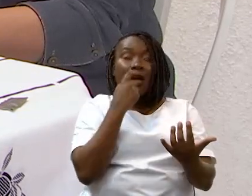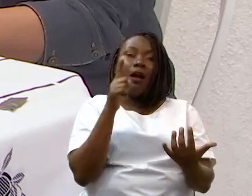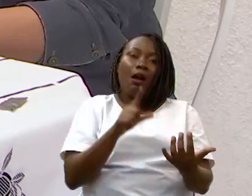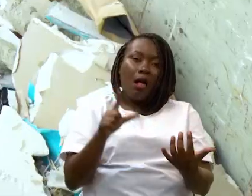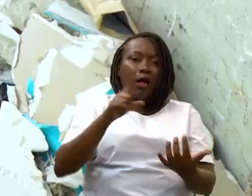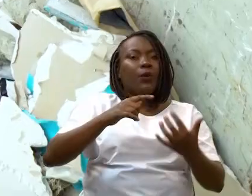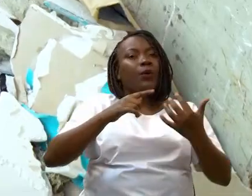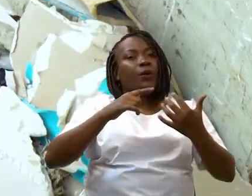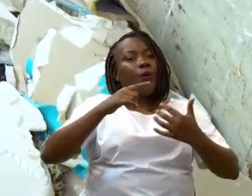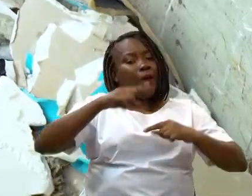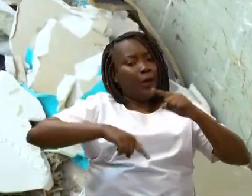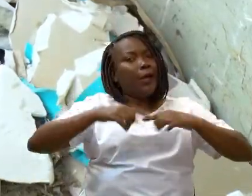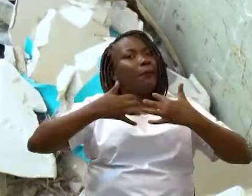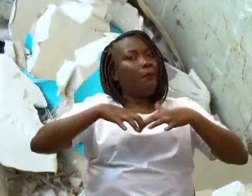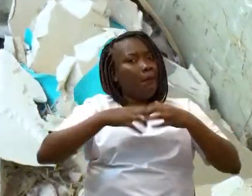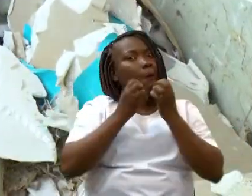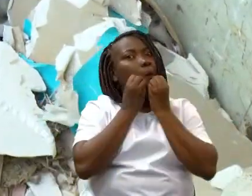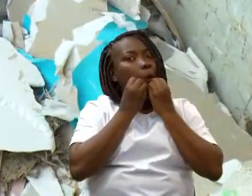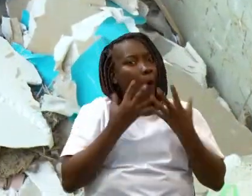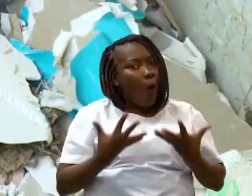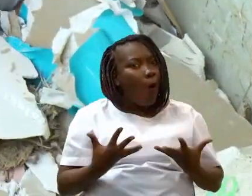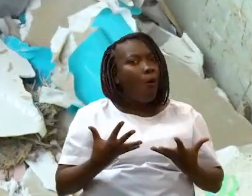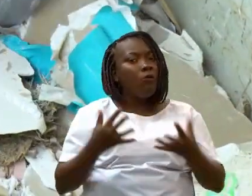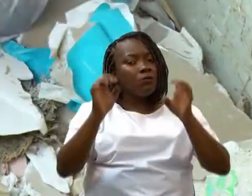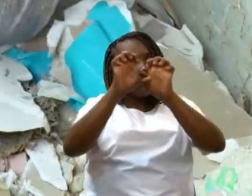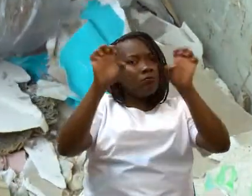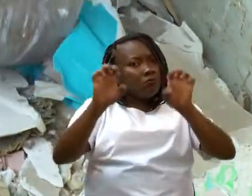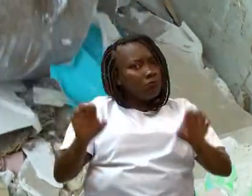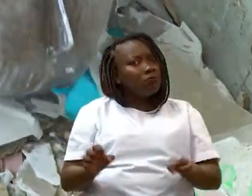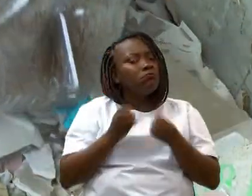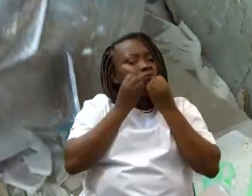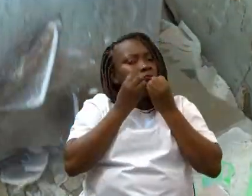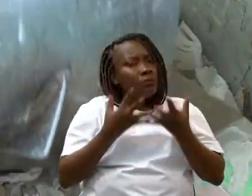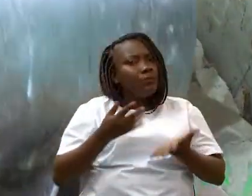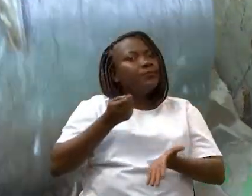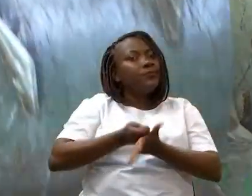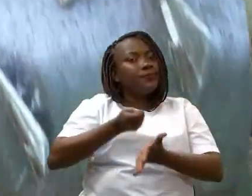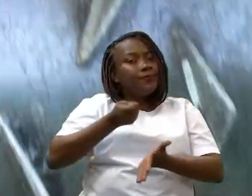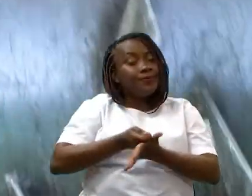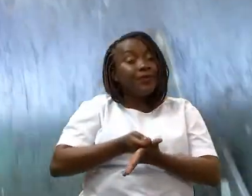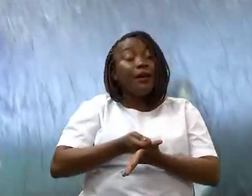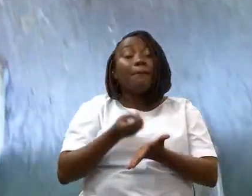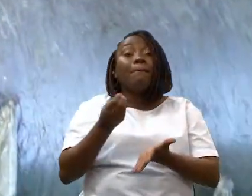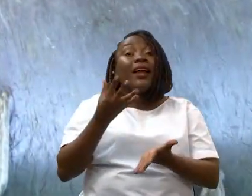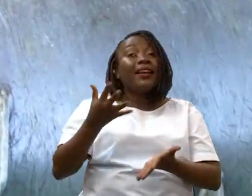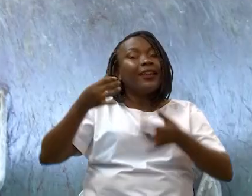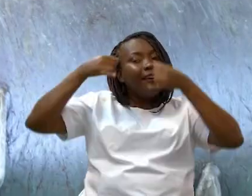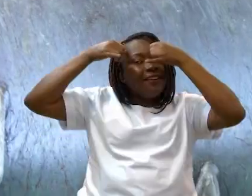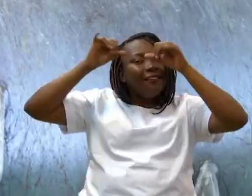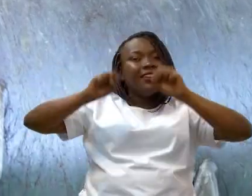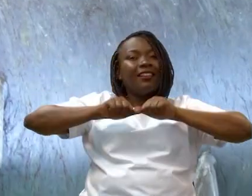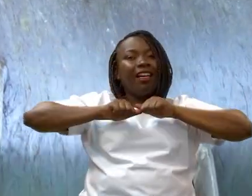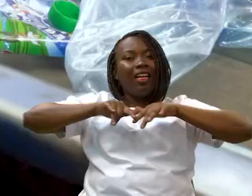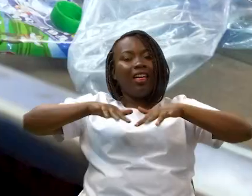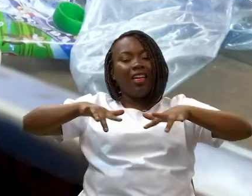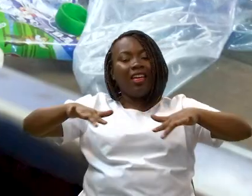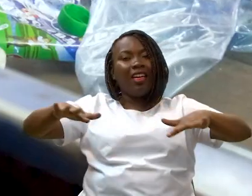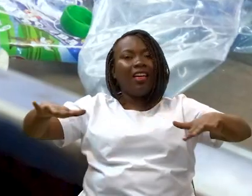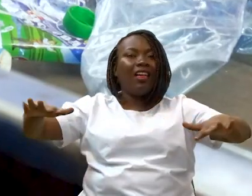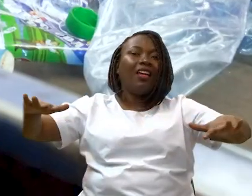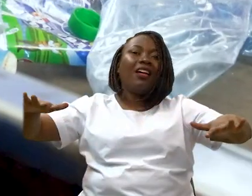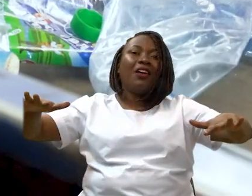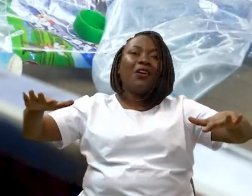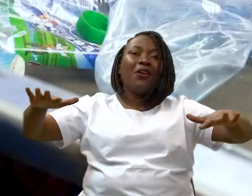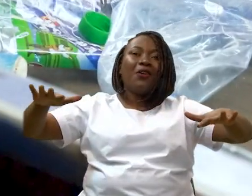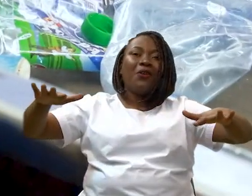um equipamento muito bom, uma boa infraestrutura que ele tem que ter, para que não contamine o ambiente com